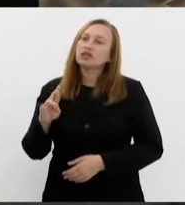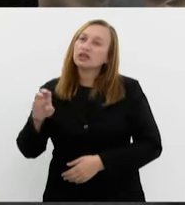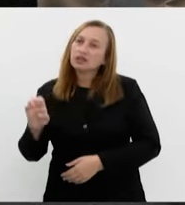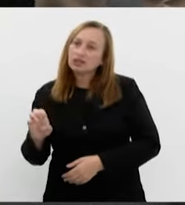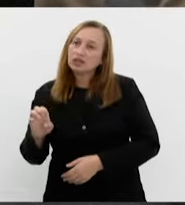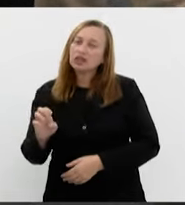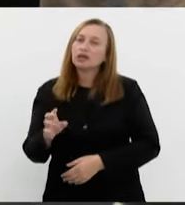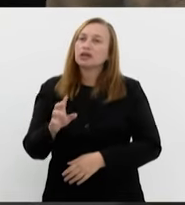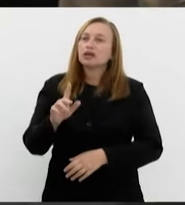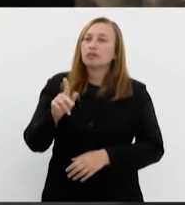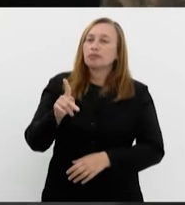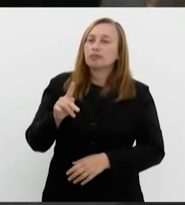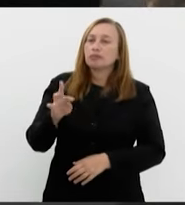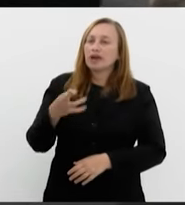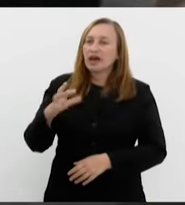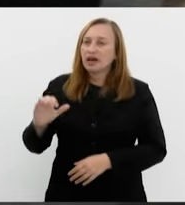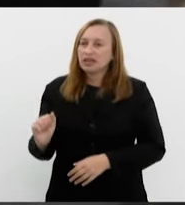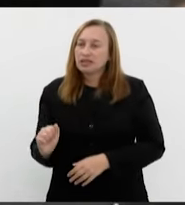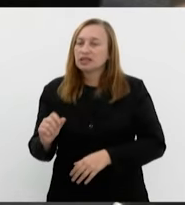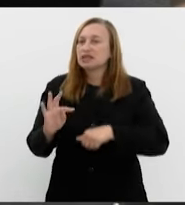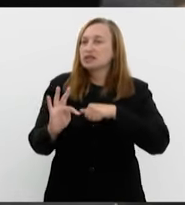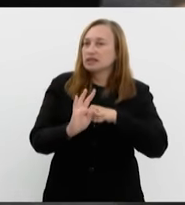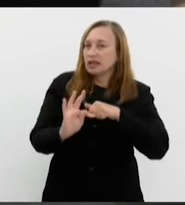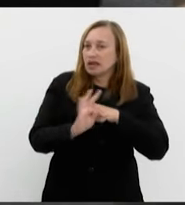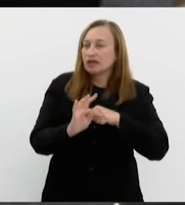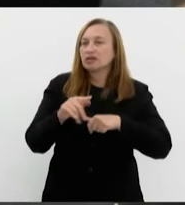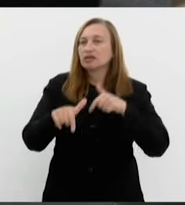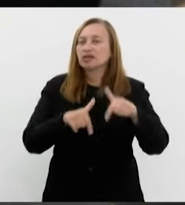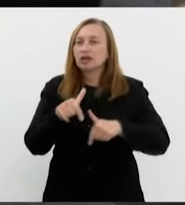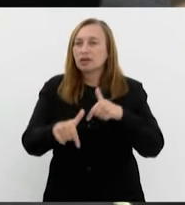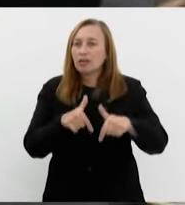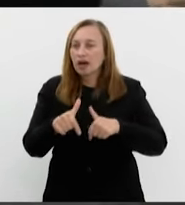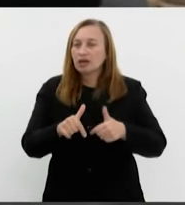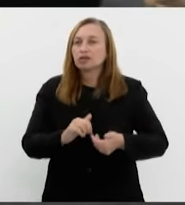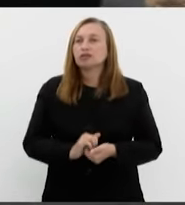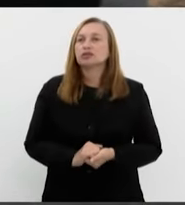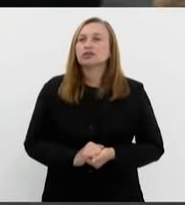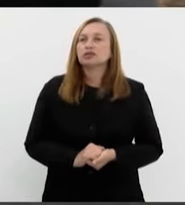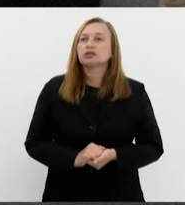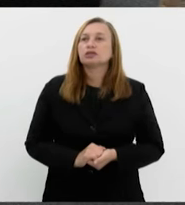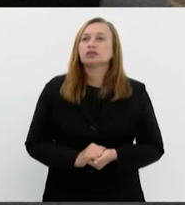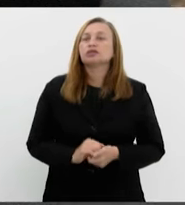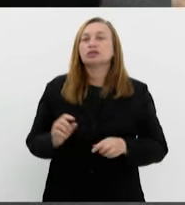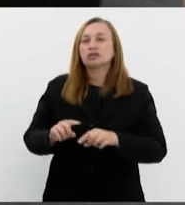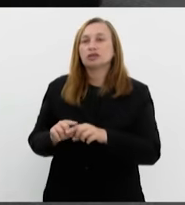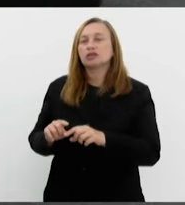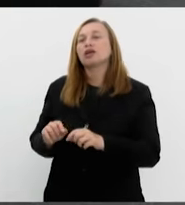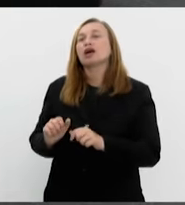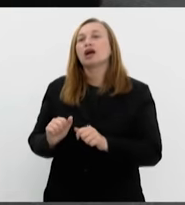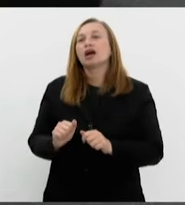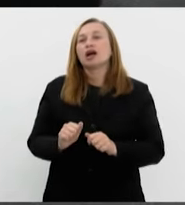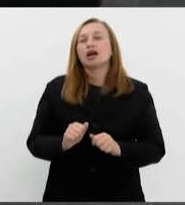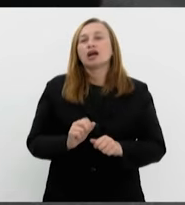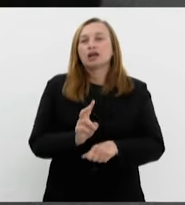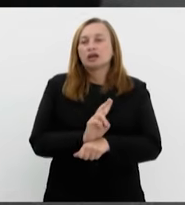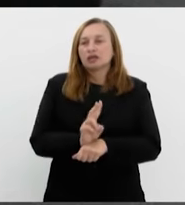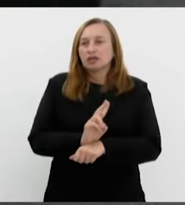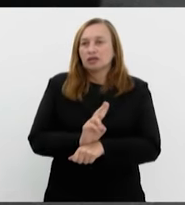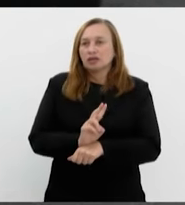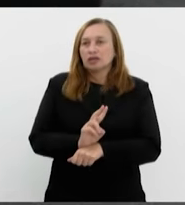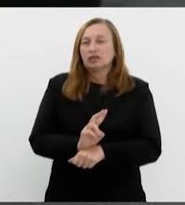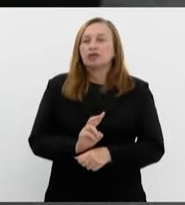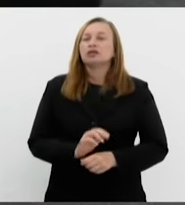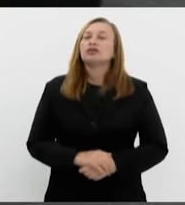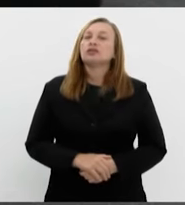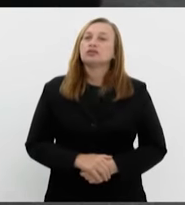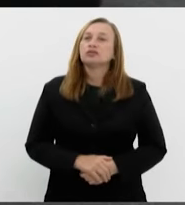praças, técnicos que trabalham no programa e aos agentes civis que ali estão, que fazem um trabalho de excelência